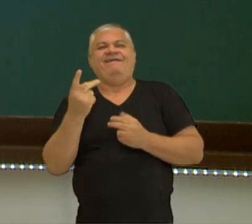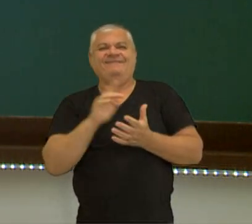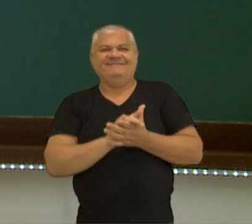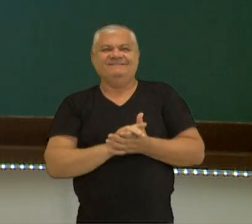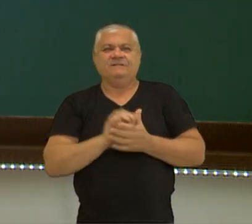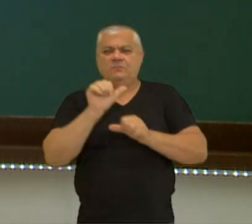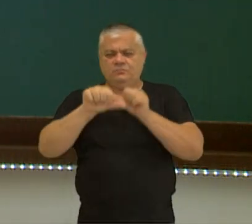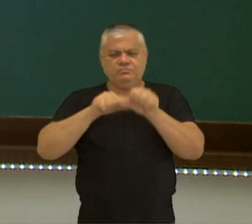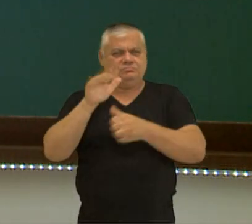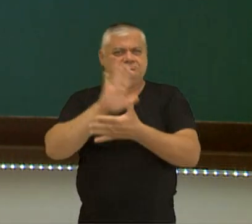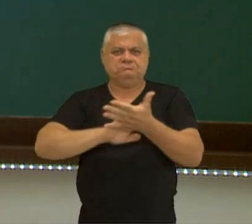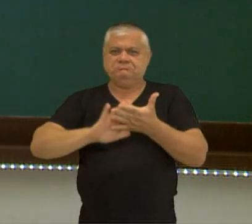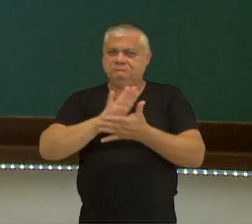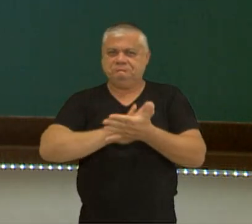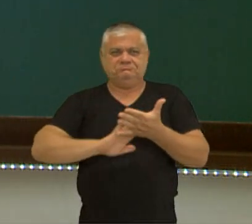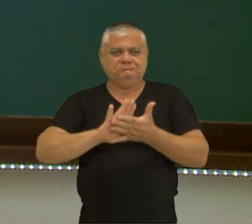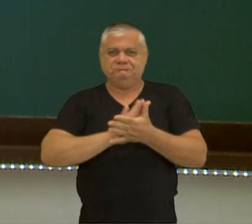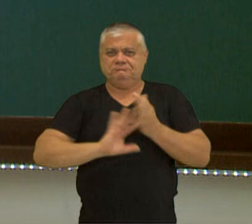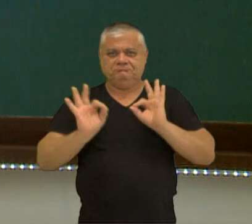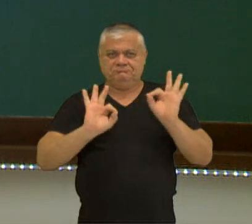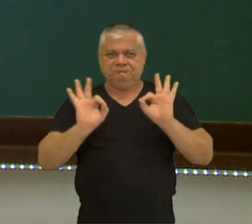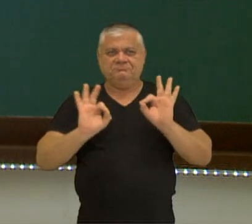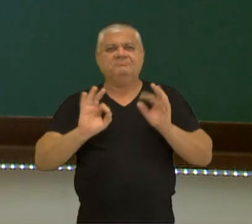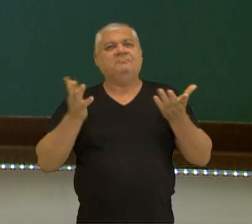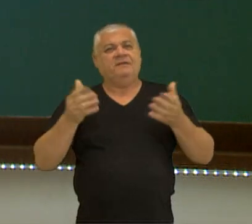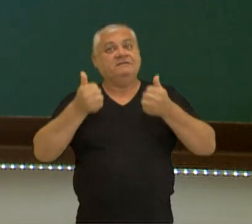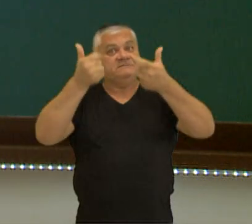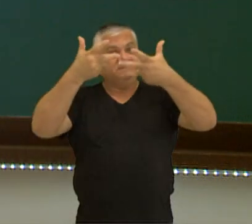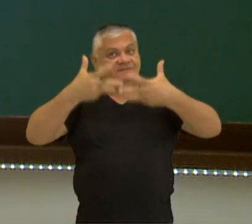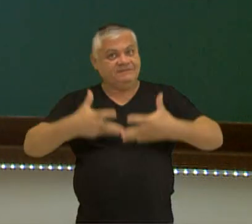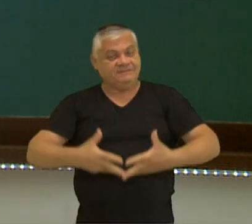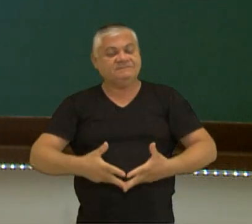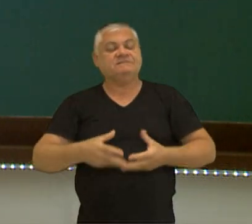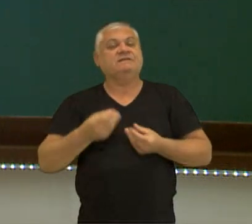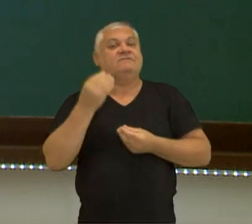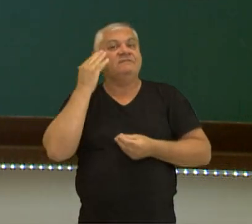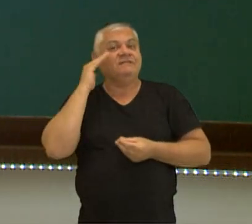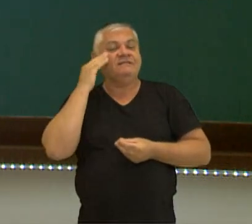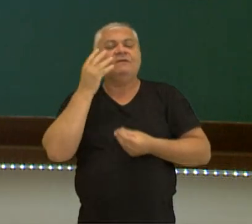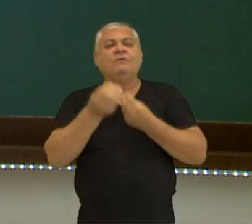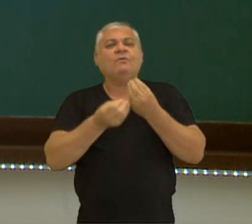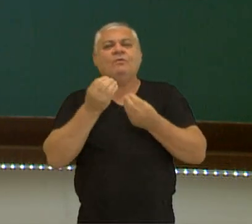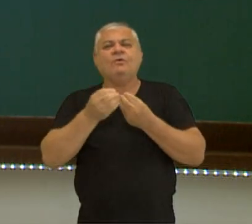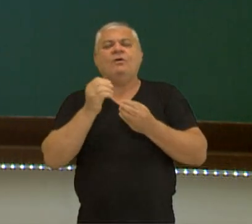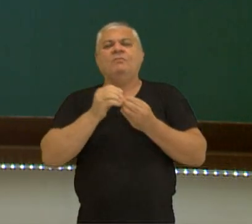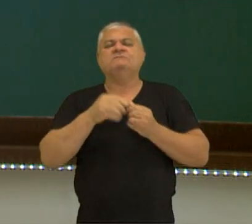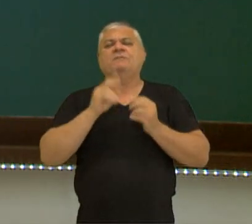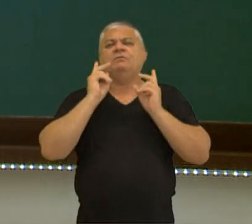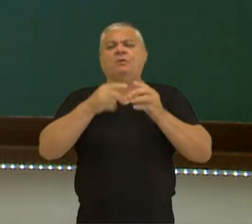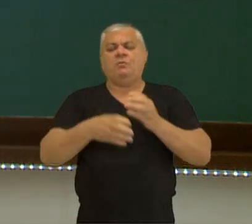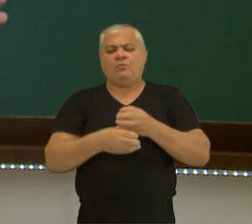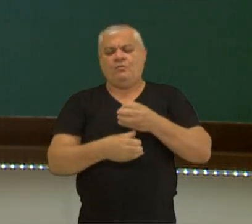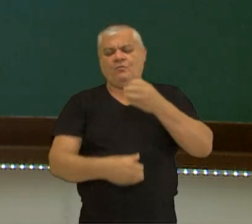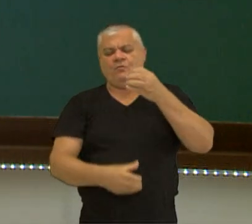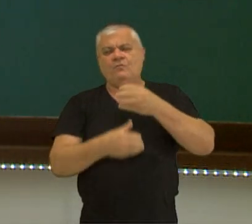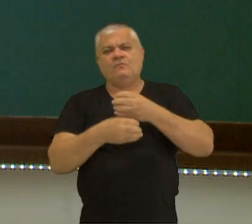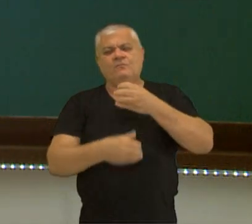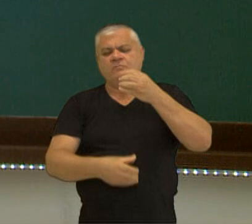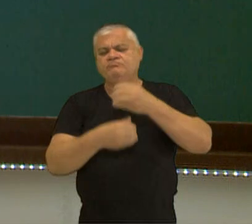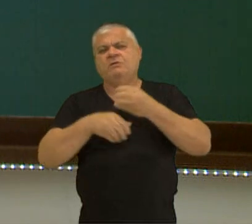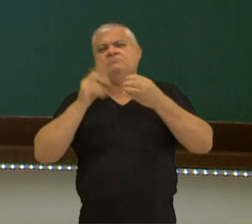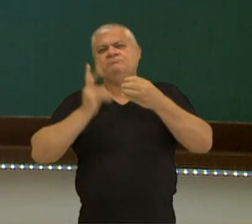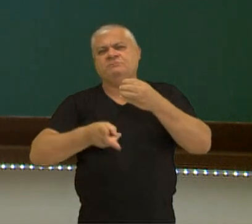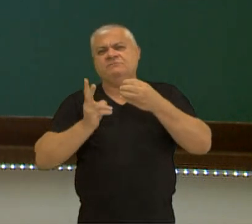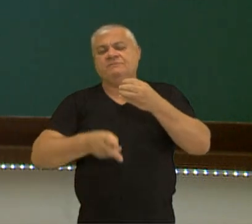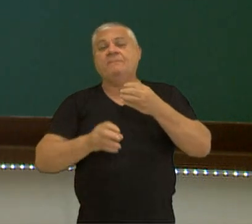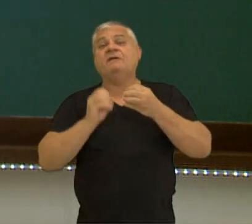na fórmula nada, né? Mas a gente precisava esclarecer, porque a gente falou da questão do cilindro reto, mas